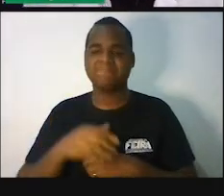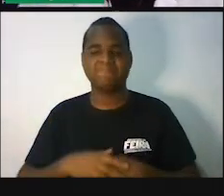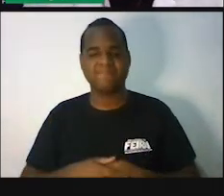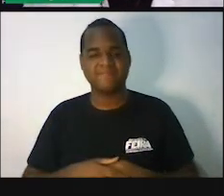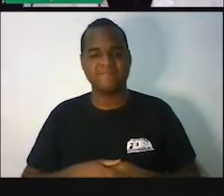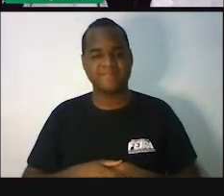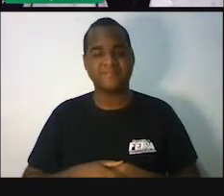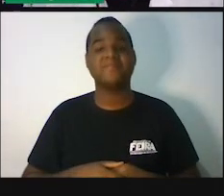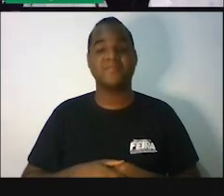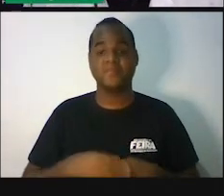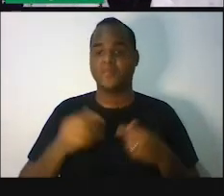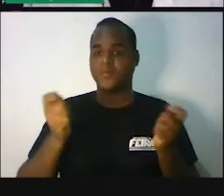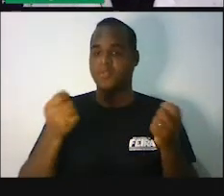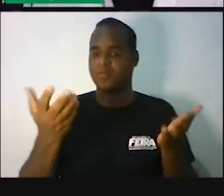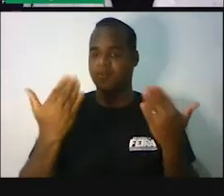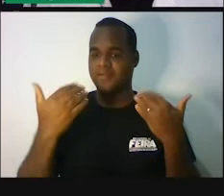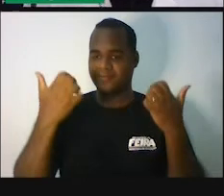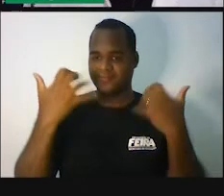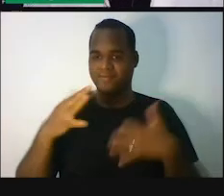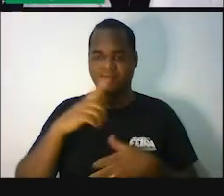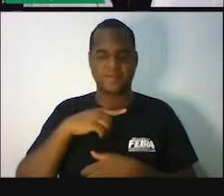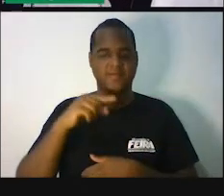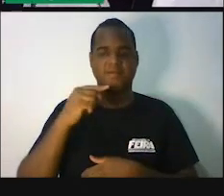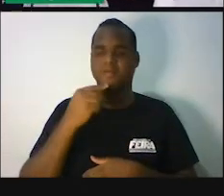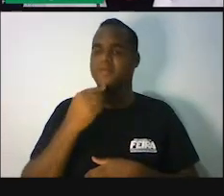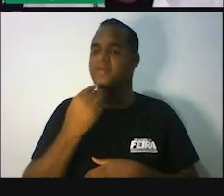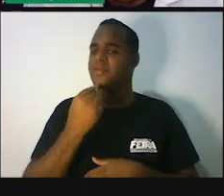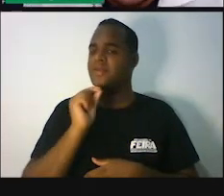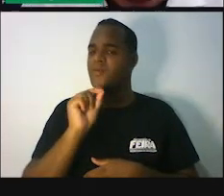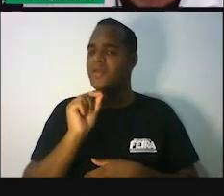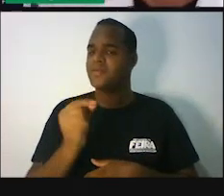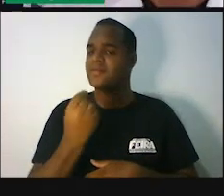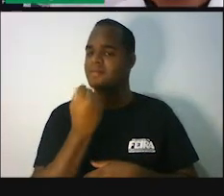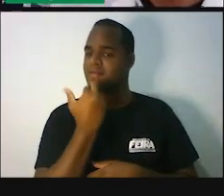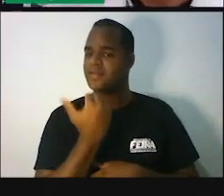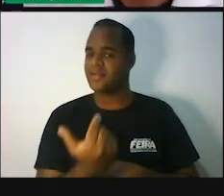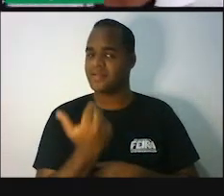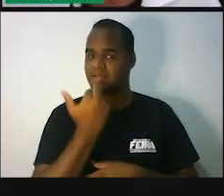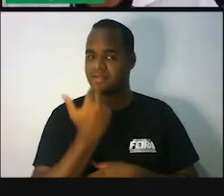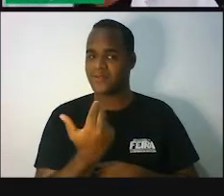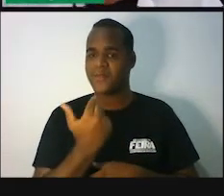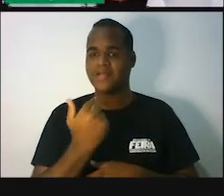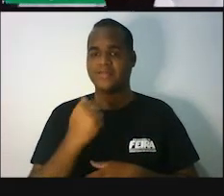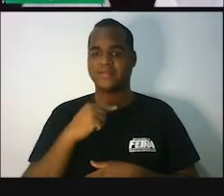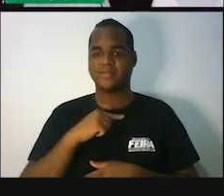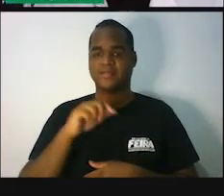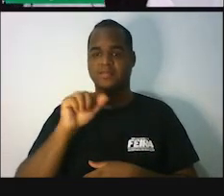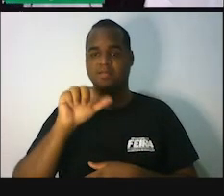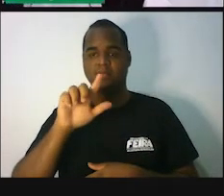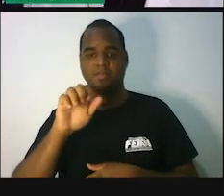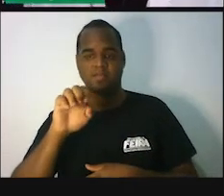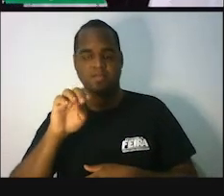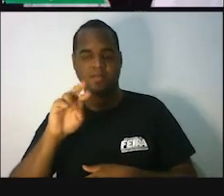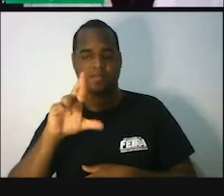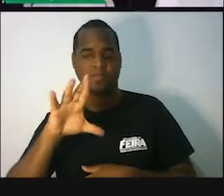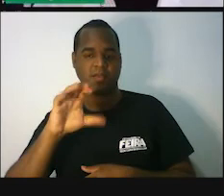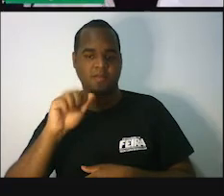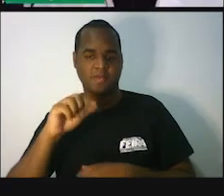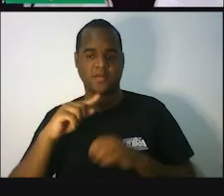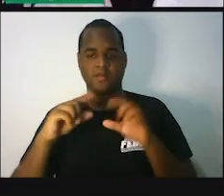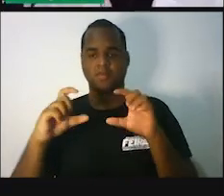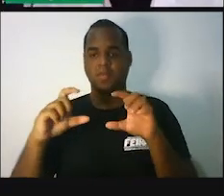aprender? A gente vai reconhecer a linguagem algébrica como um instrumento de representar